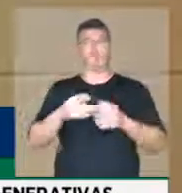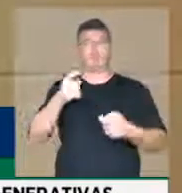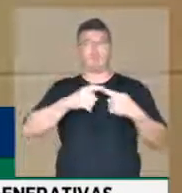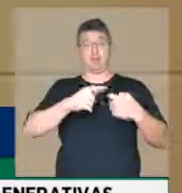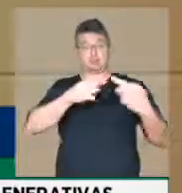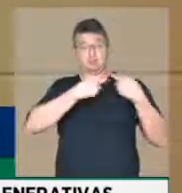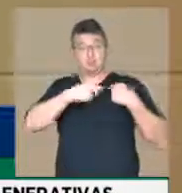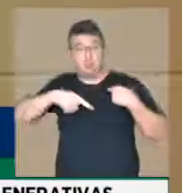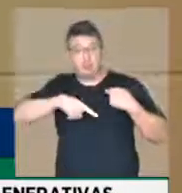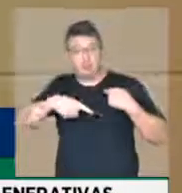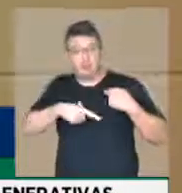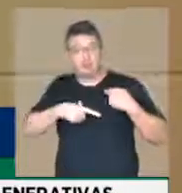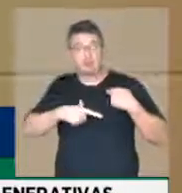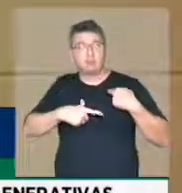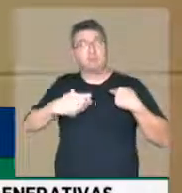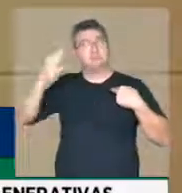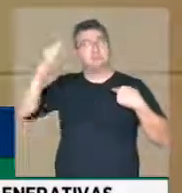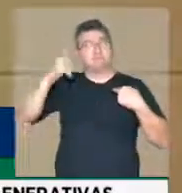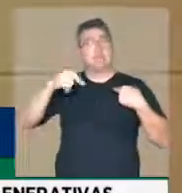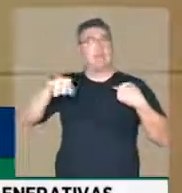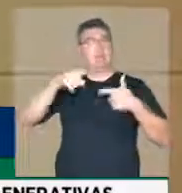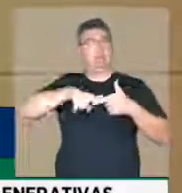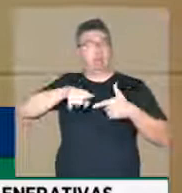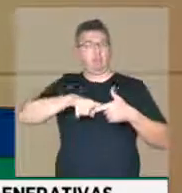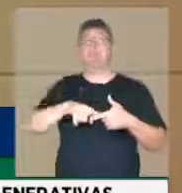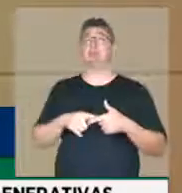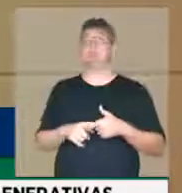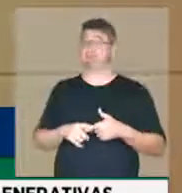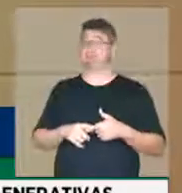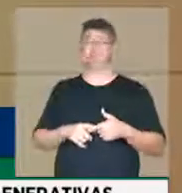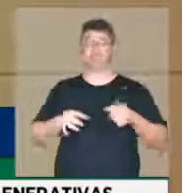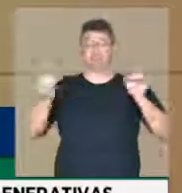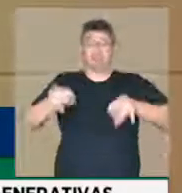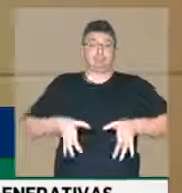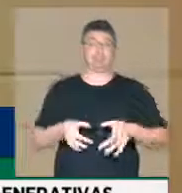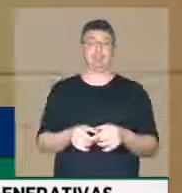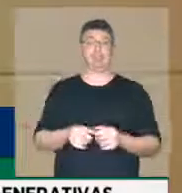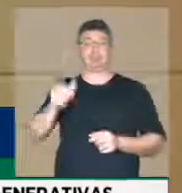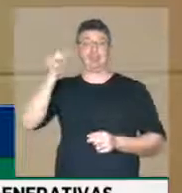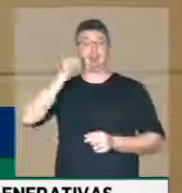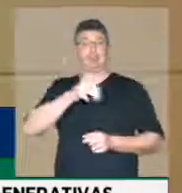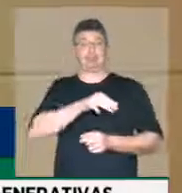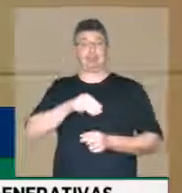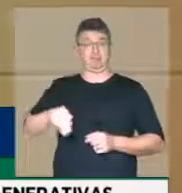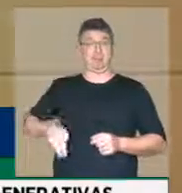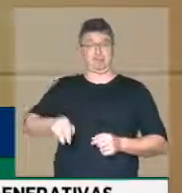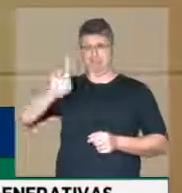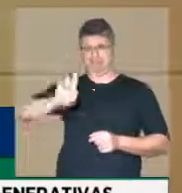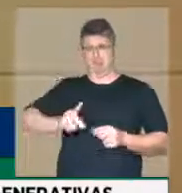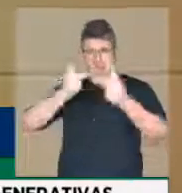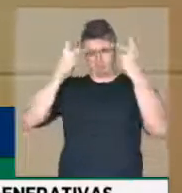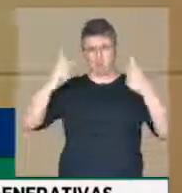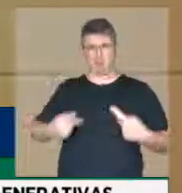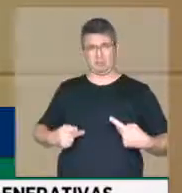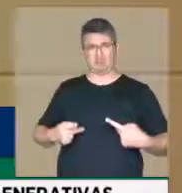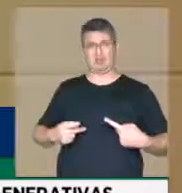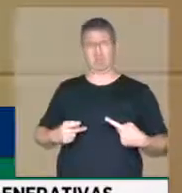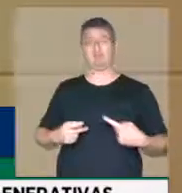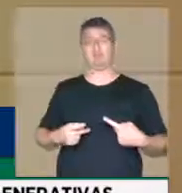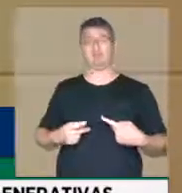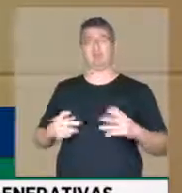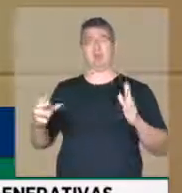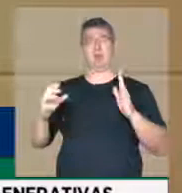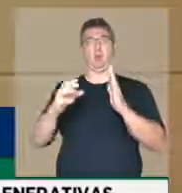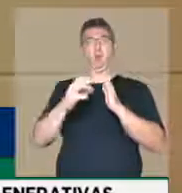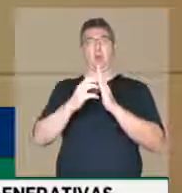responsável, consequente, sairia. Enquanto isso, a ministra dos Direitos Humanos faz concurso